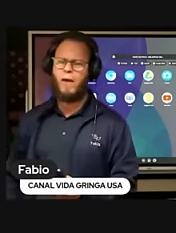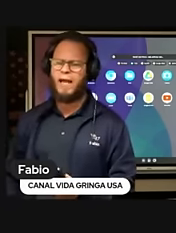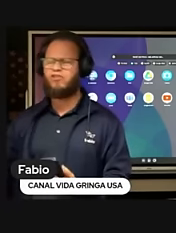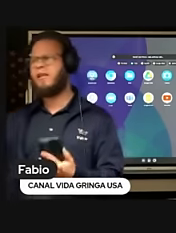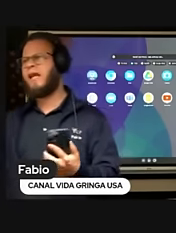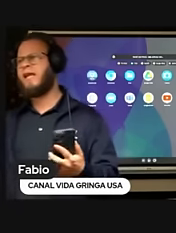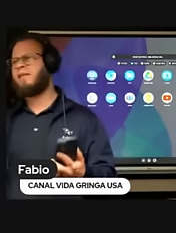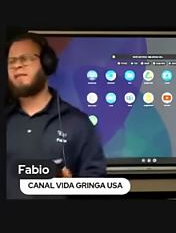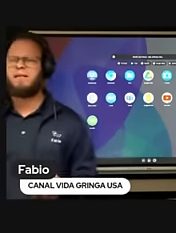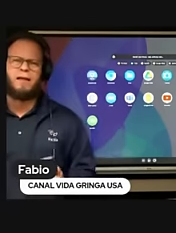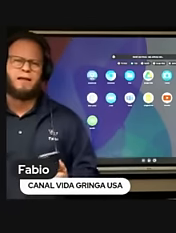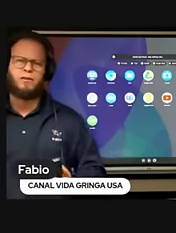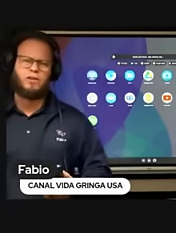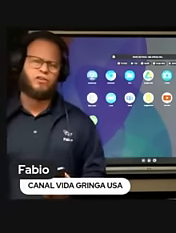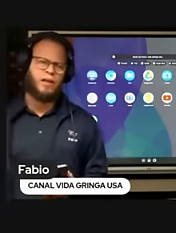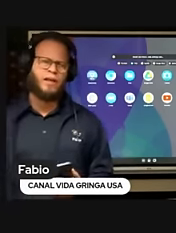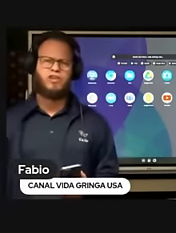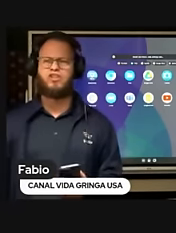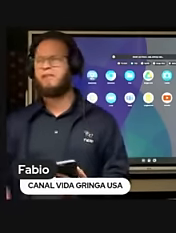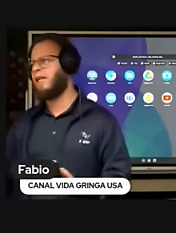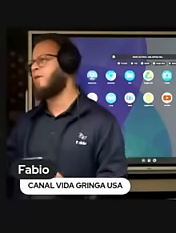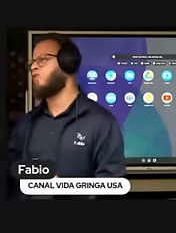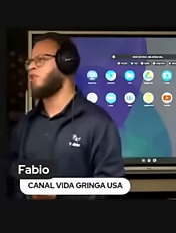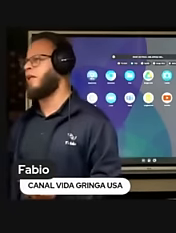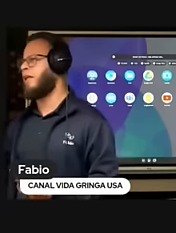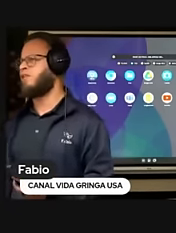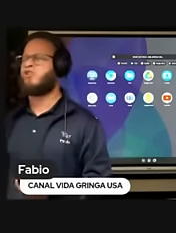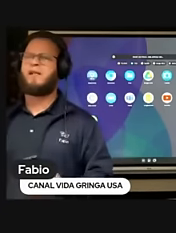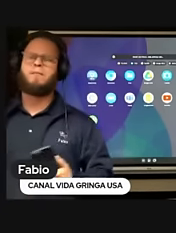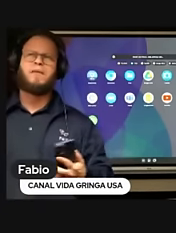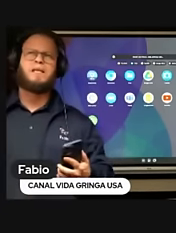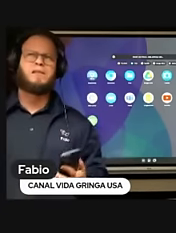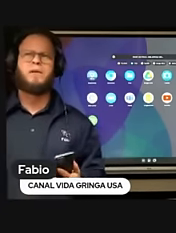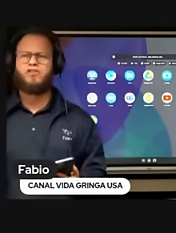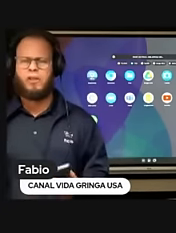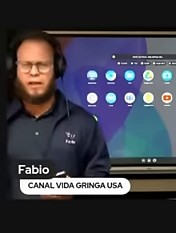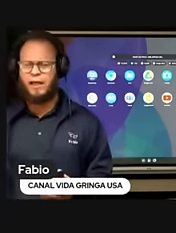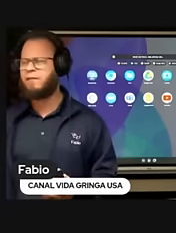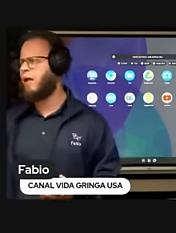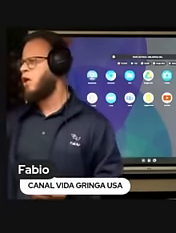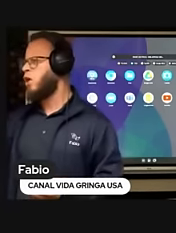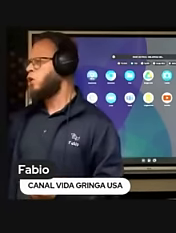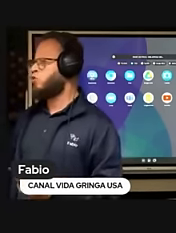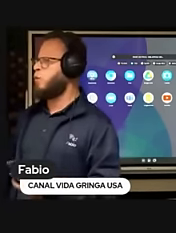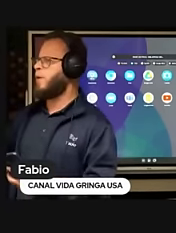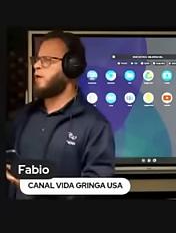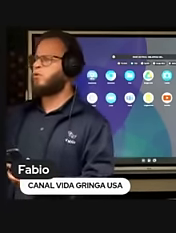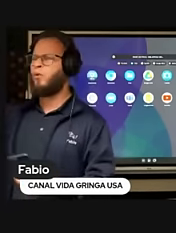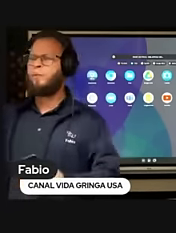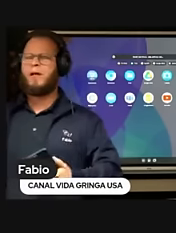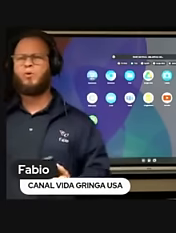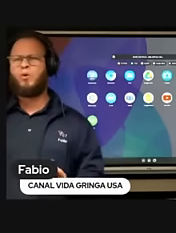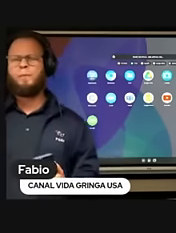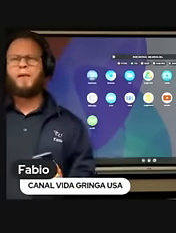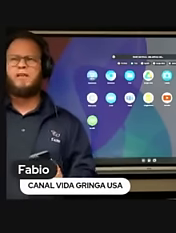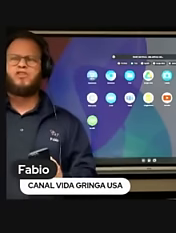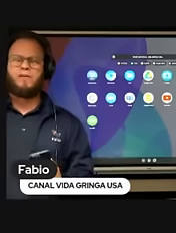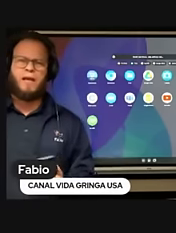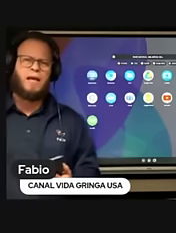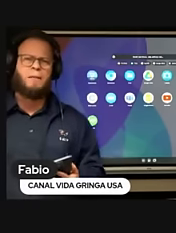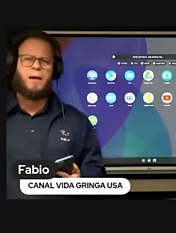oposição, é a direita que está atacando a gente, a extrema direita, extremíssima direita, super duper